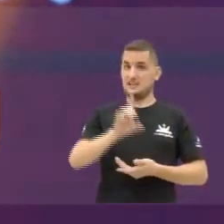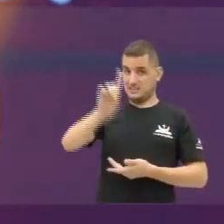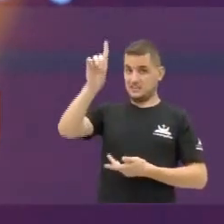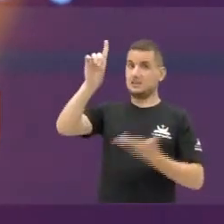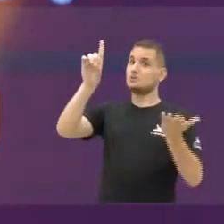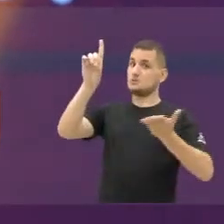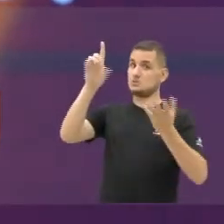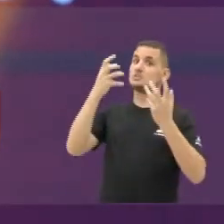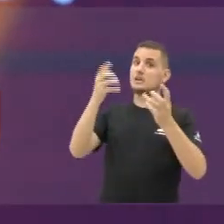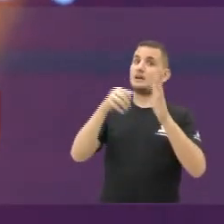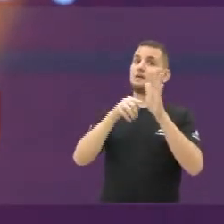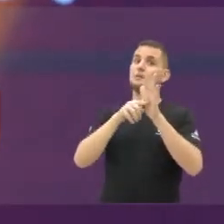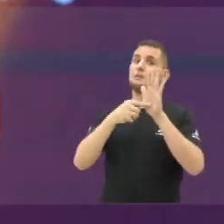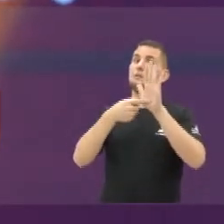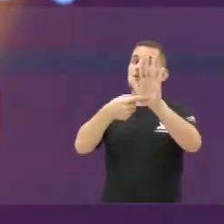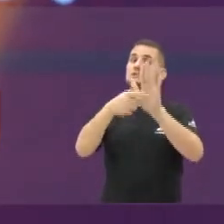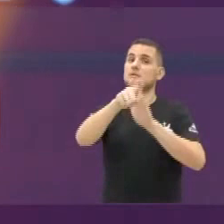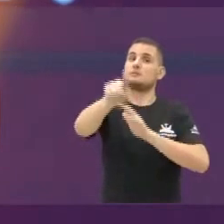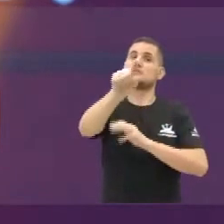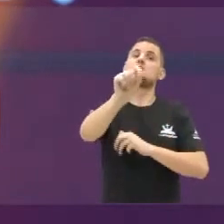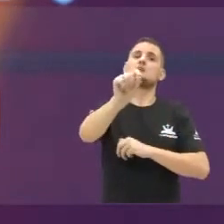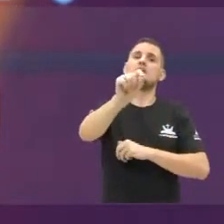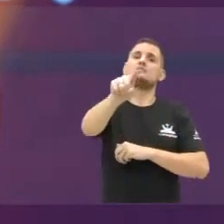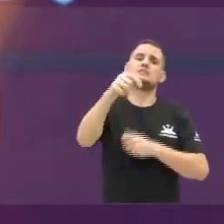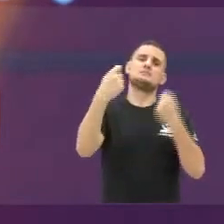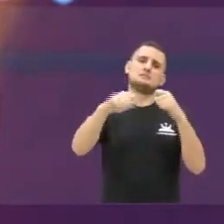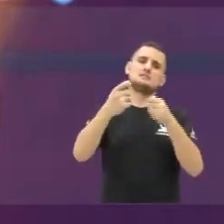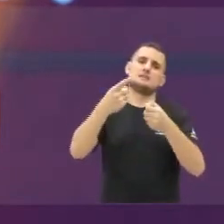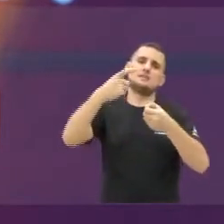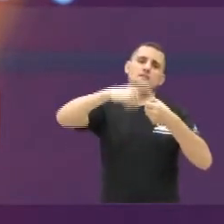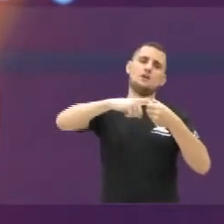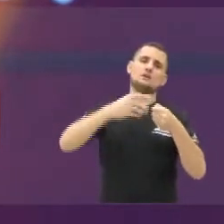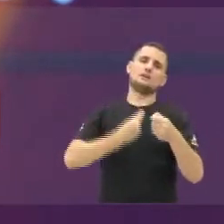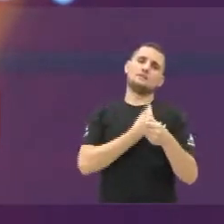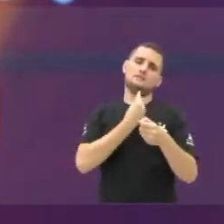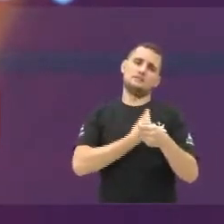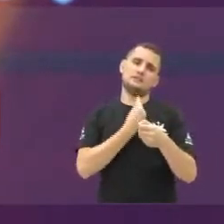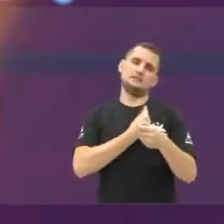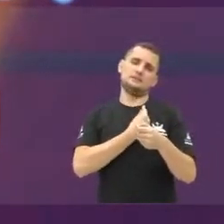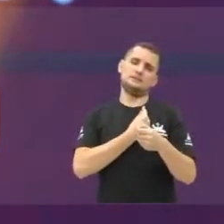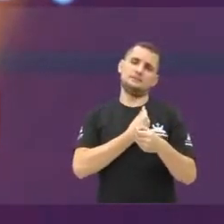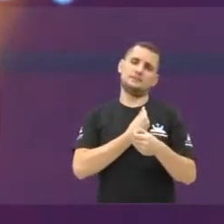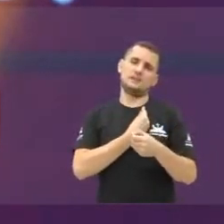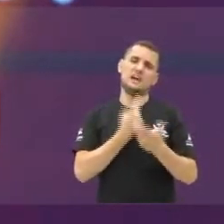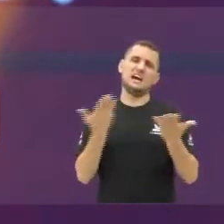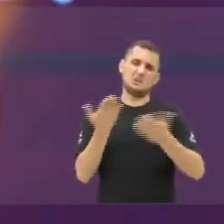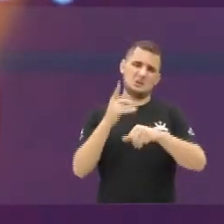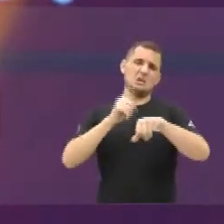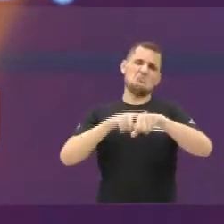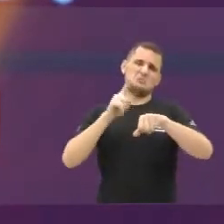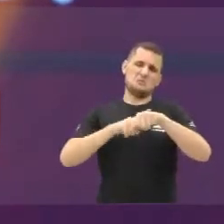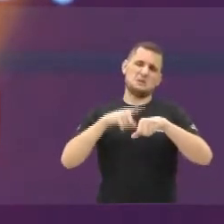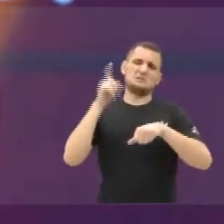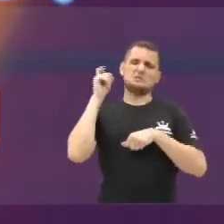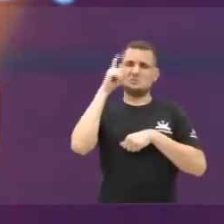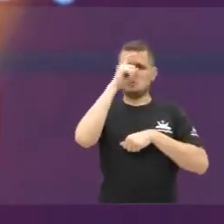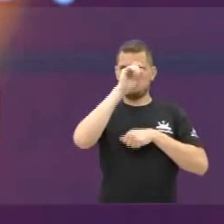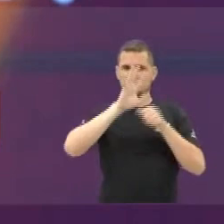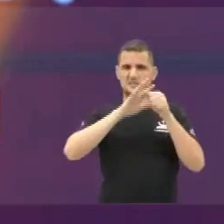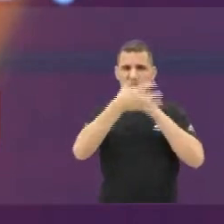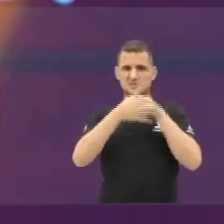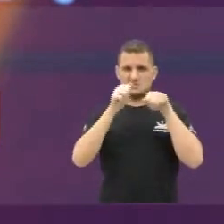você. Volta para a sua vida. Esse tempo difícil de pandemia,